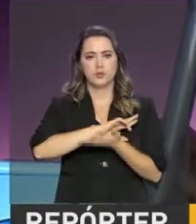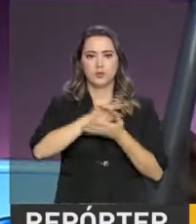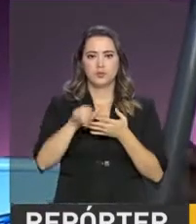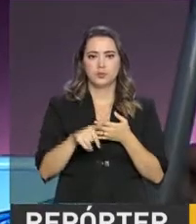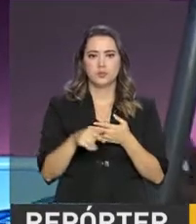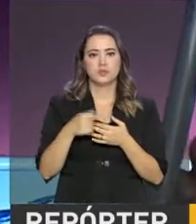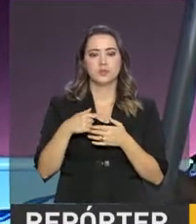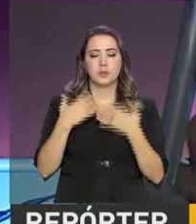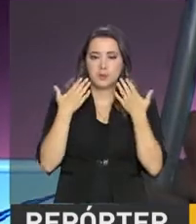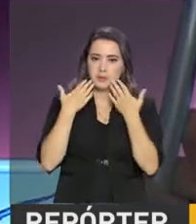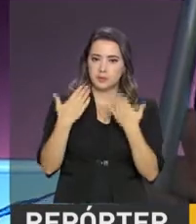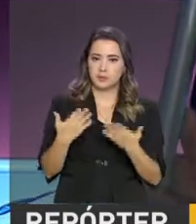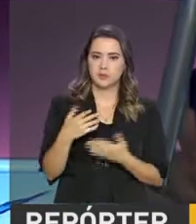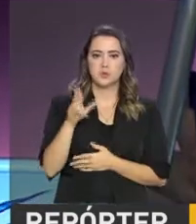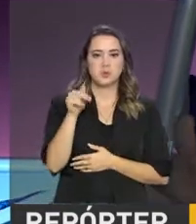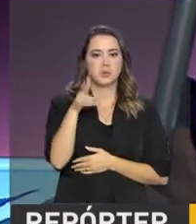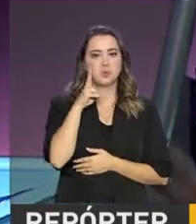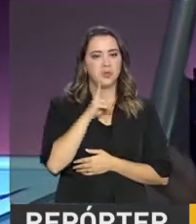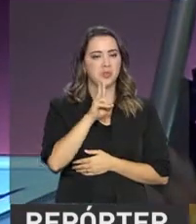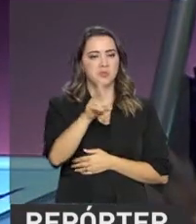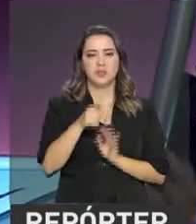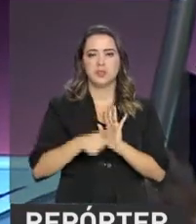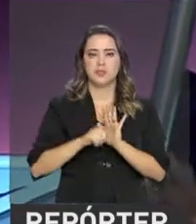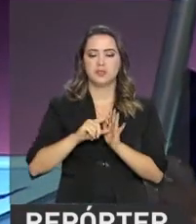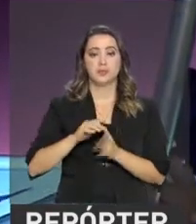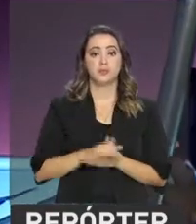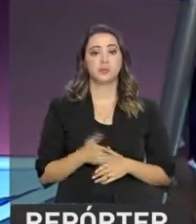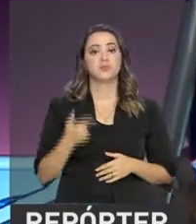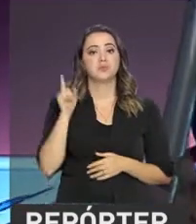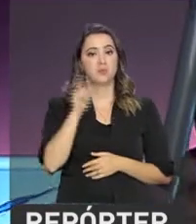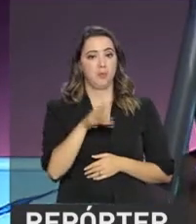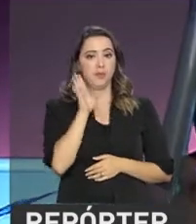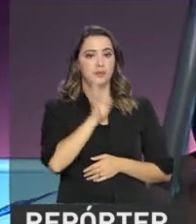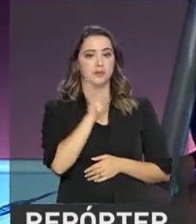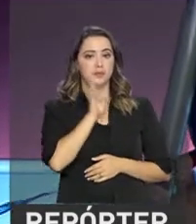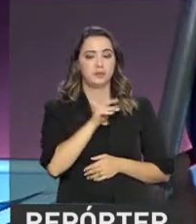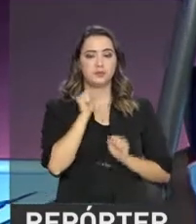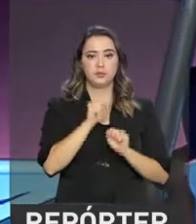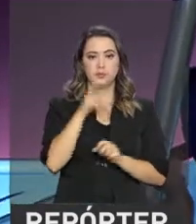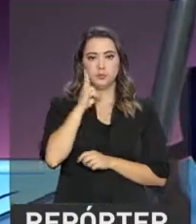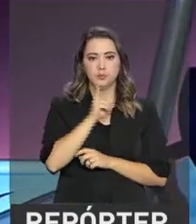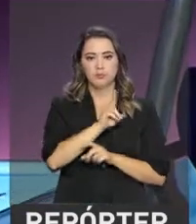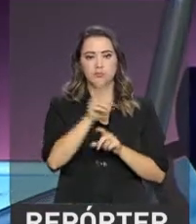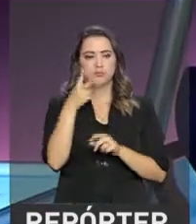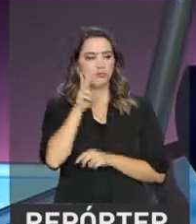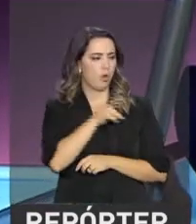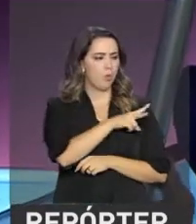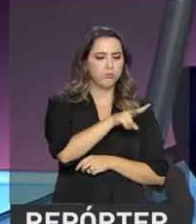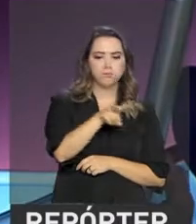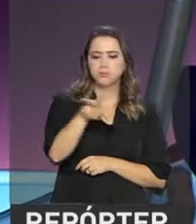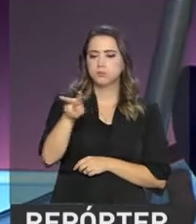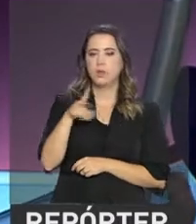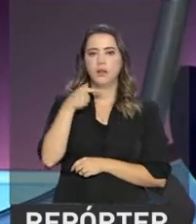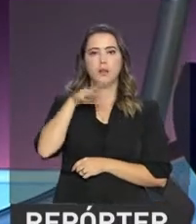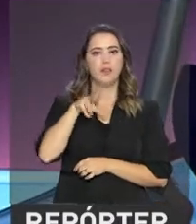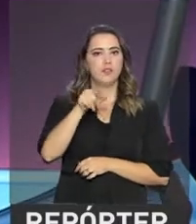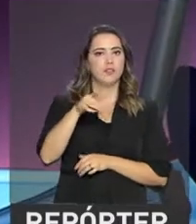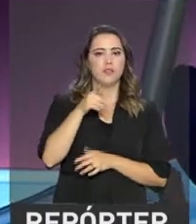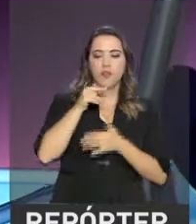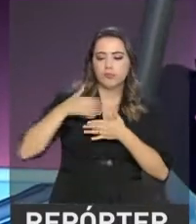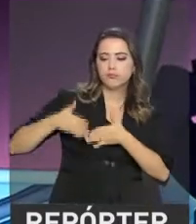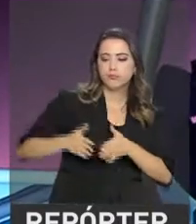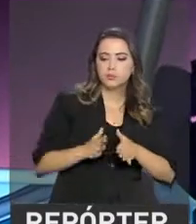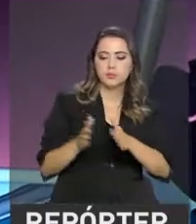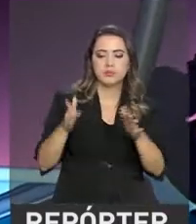nunca tinha visto antes, nem na internet, nem em lugar nenhum. E eu acho legal que dá para você olhar os redores e ver os rios, os lagos para